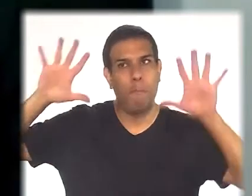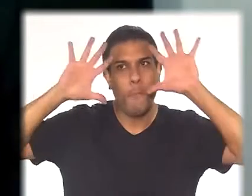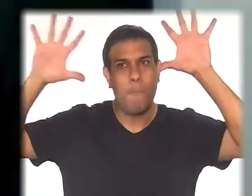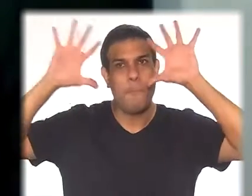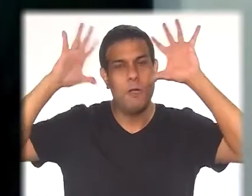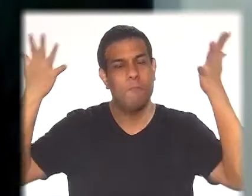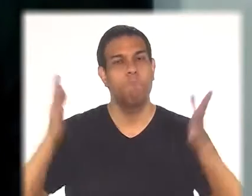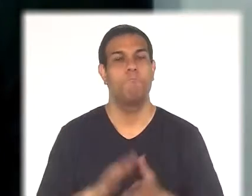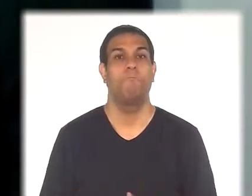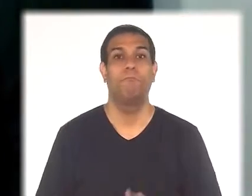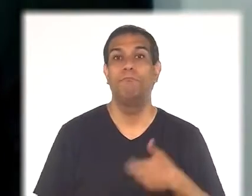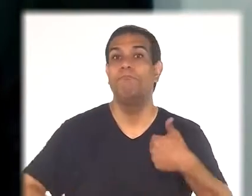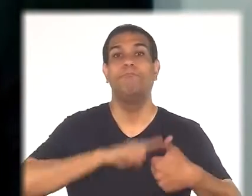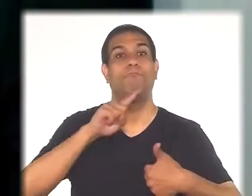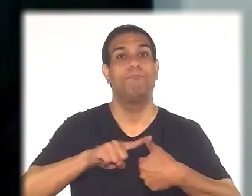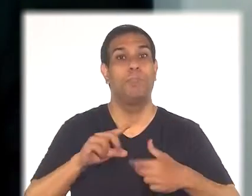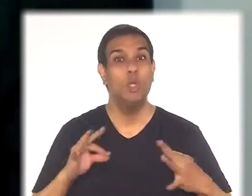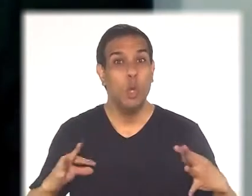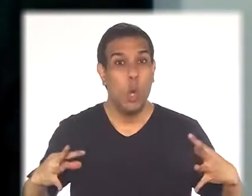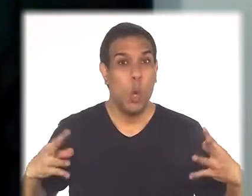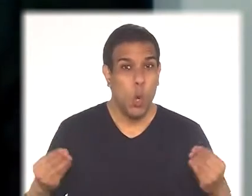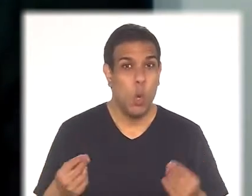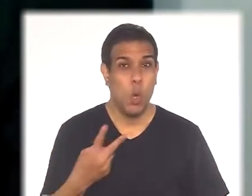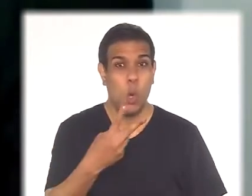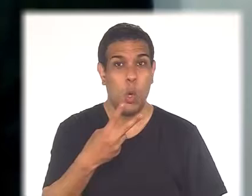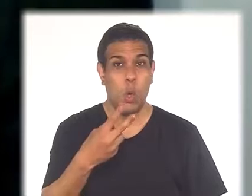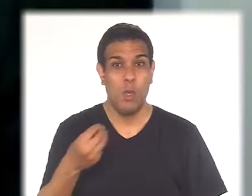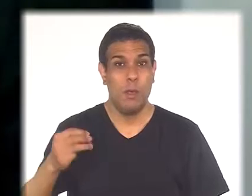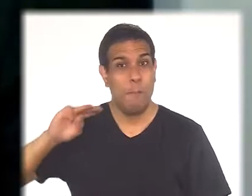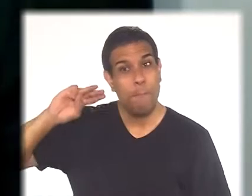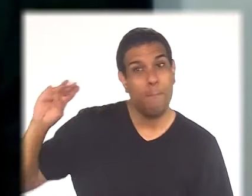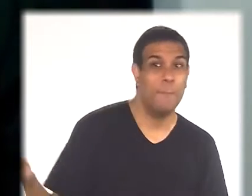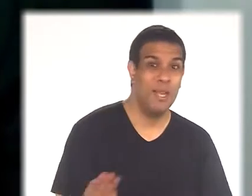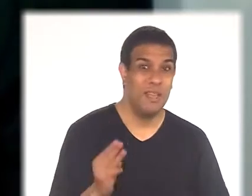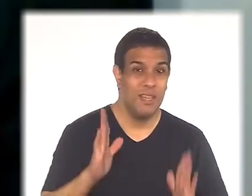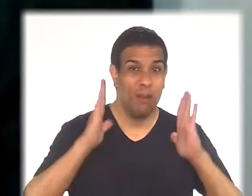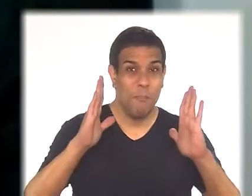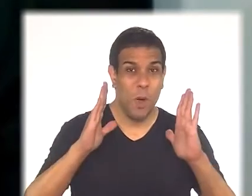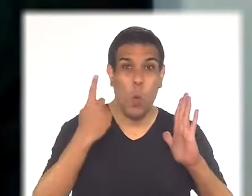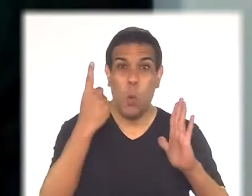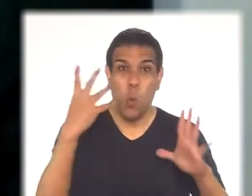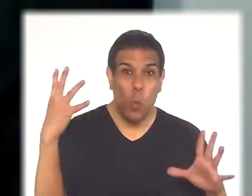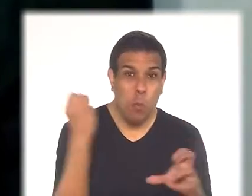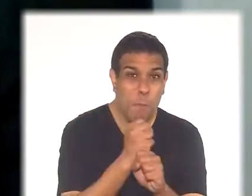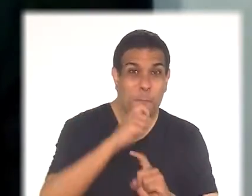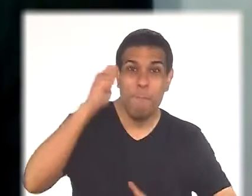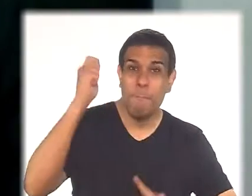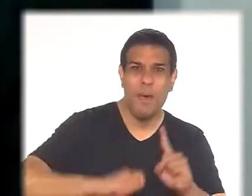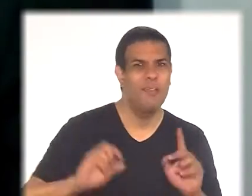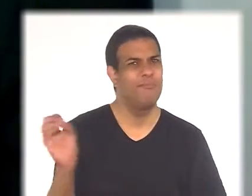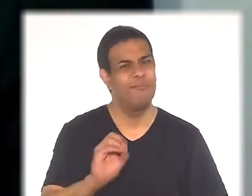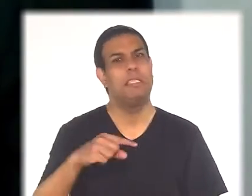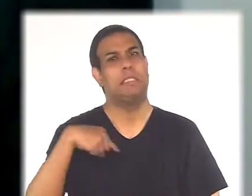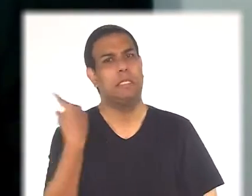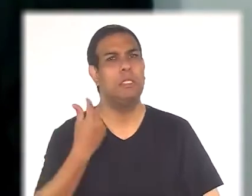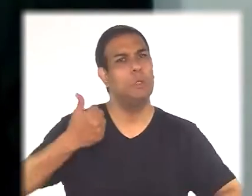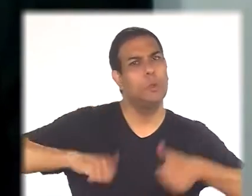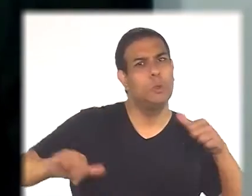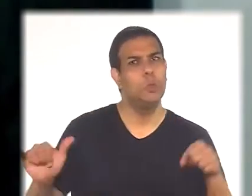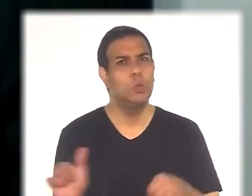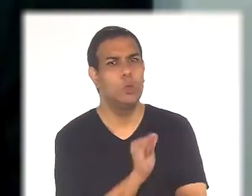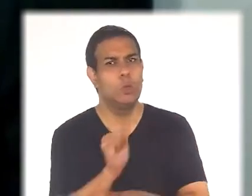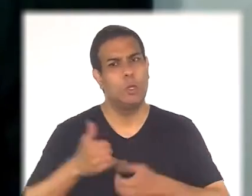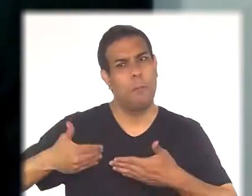gente imagina, né, que, primeiro, não vamos ter todas as 200 milhões de doses no primeiro mês. Nós vamos ter que fazer